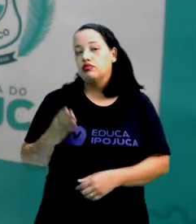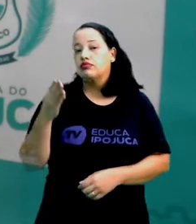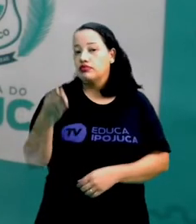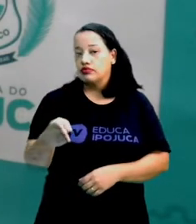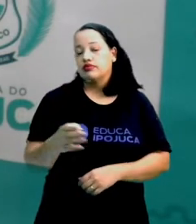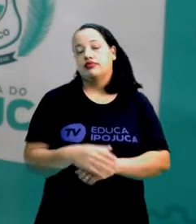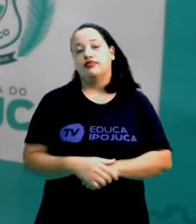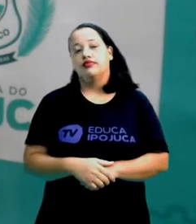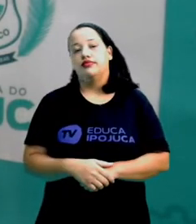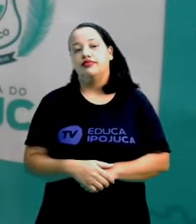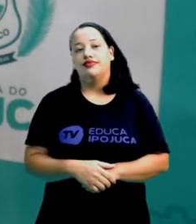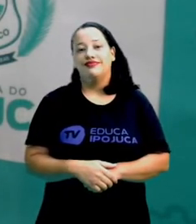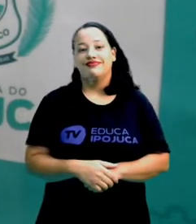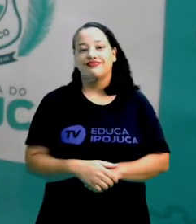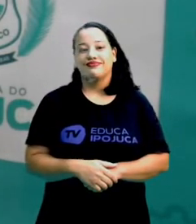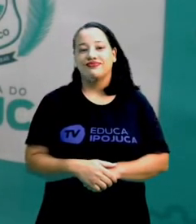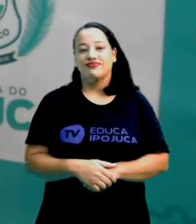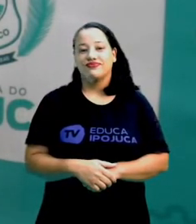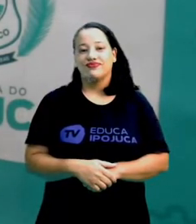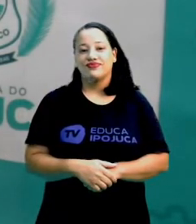crianças?